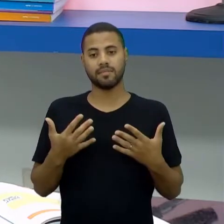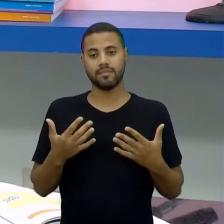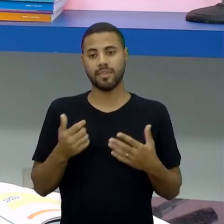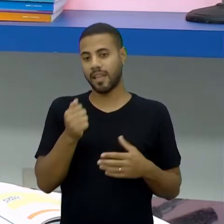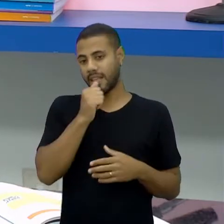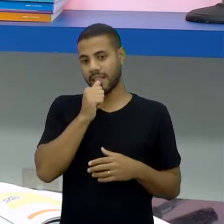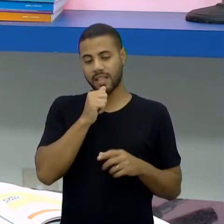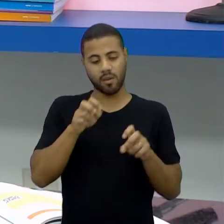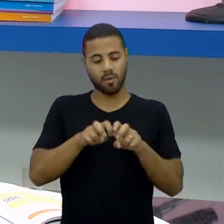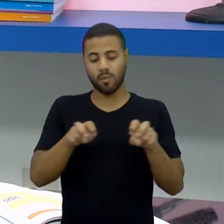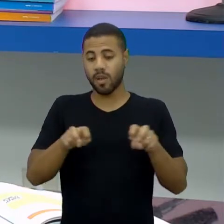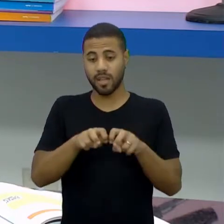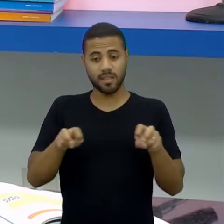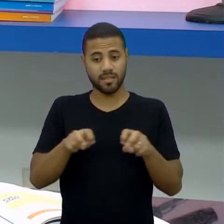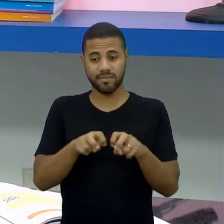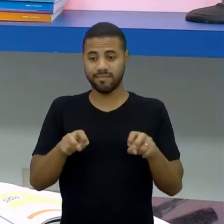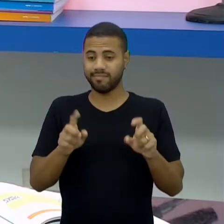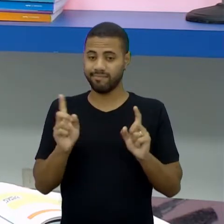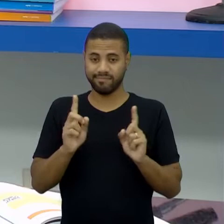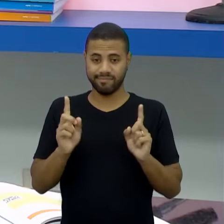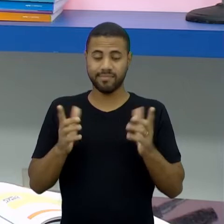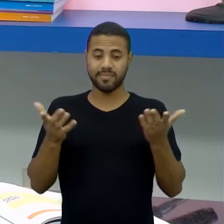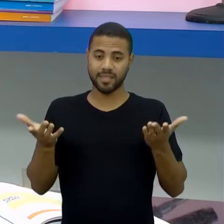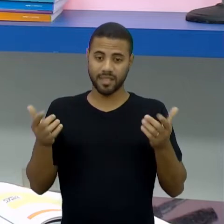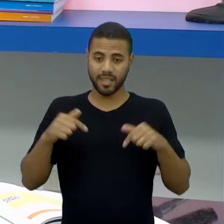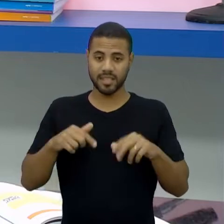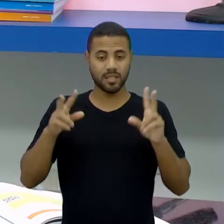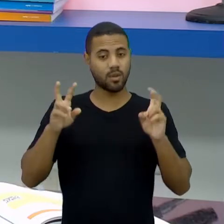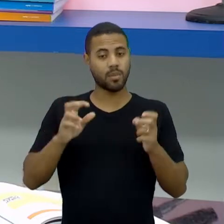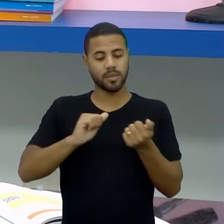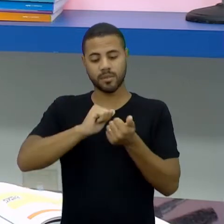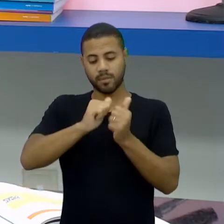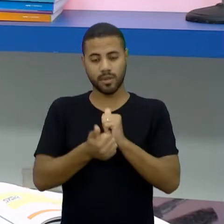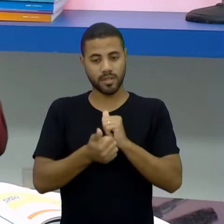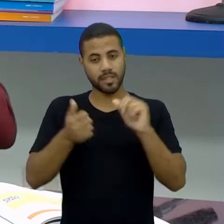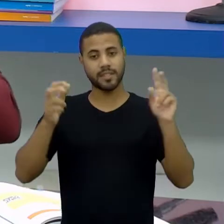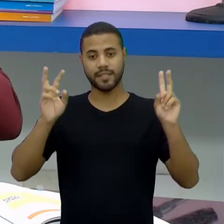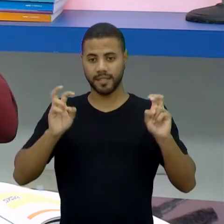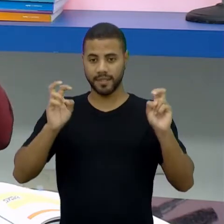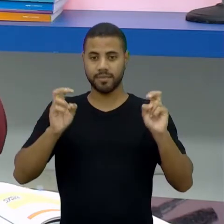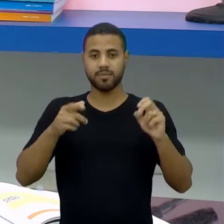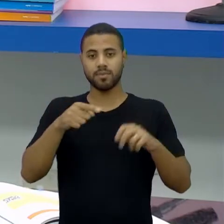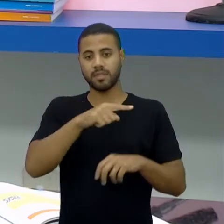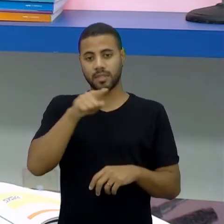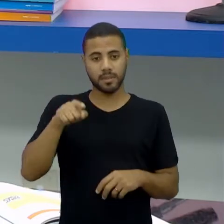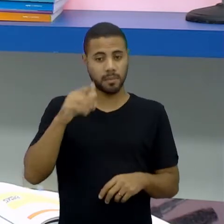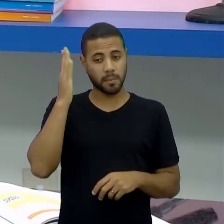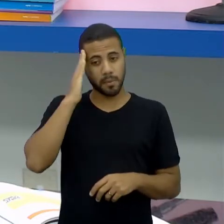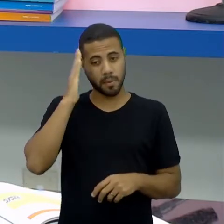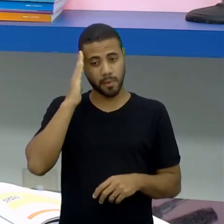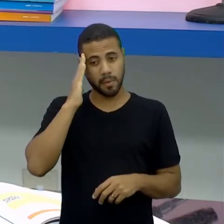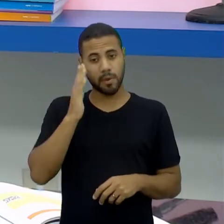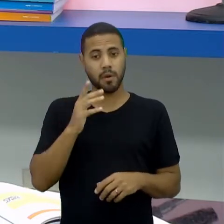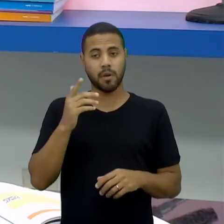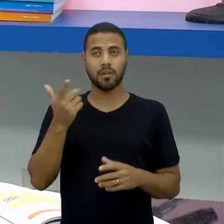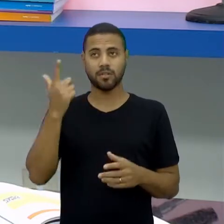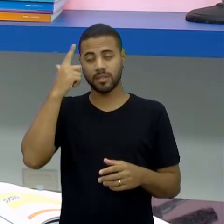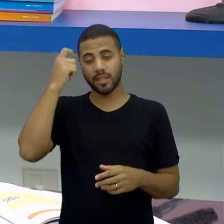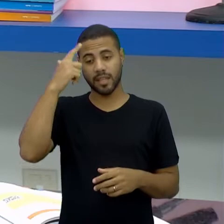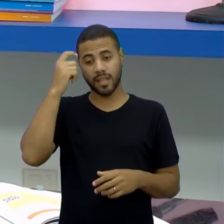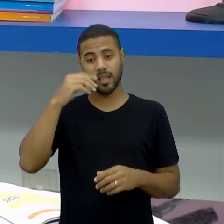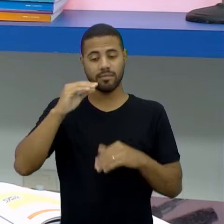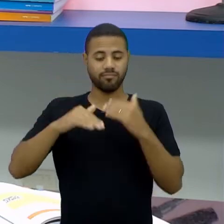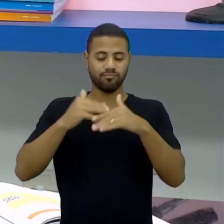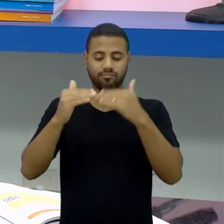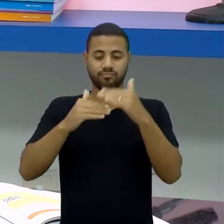uma quadra, mas nós estamos falando ainda de modalidades esportivas que vocês podem e devem desenvolver aí na